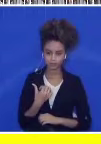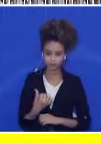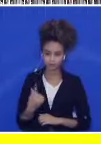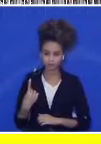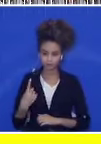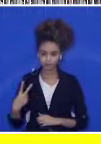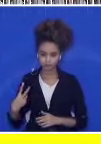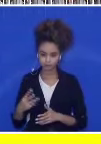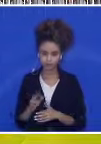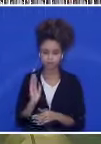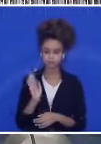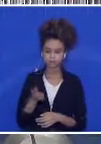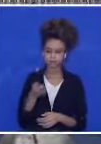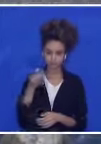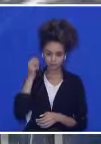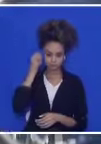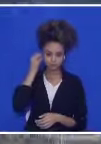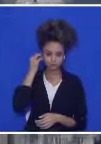1612. Valendo!